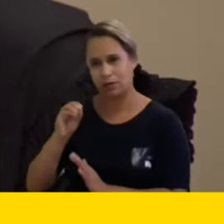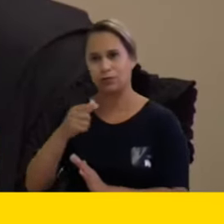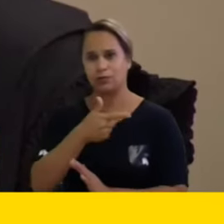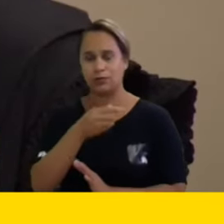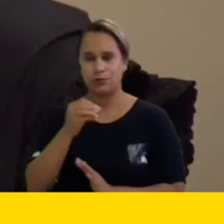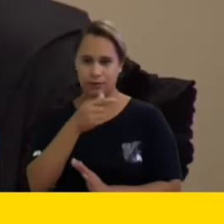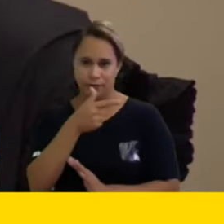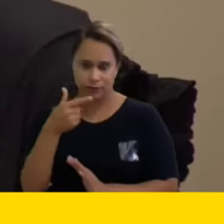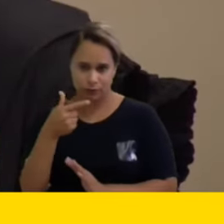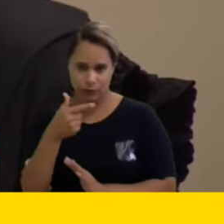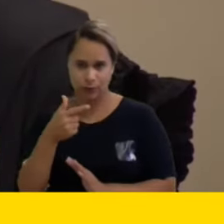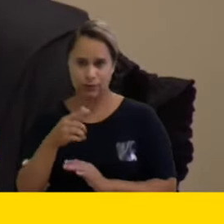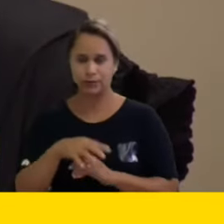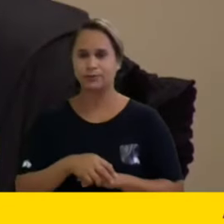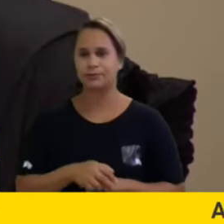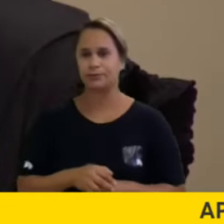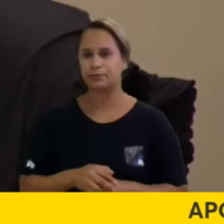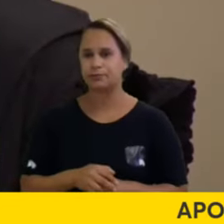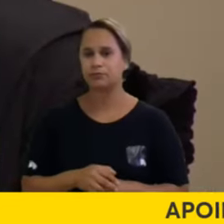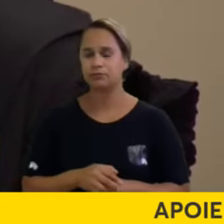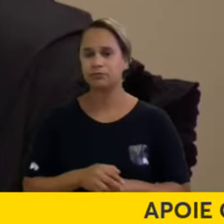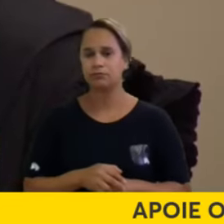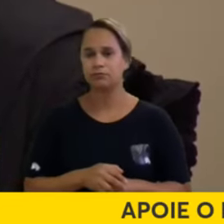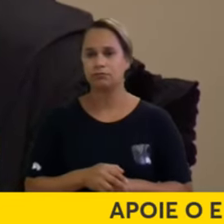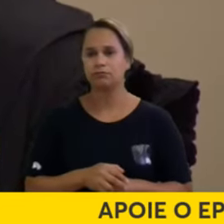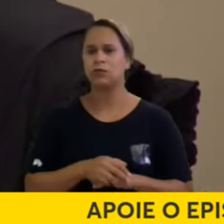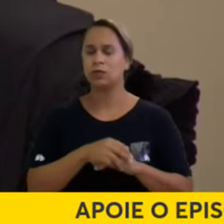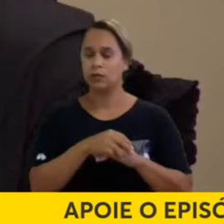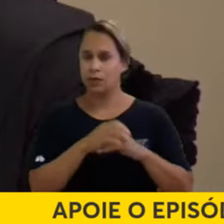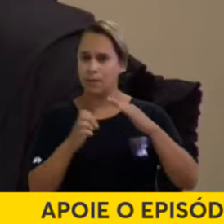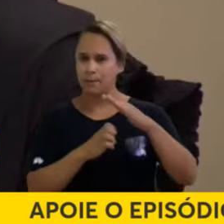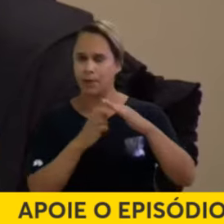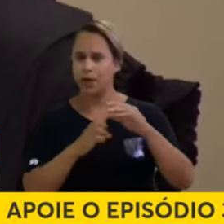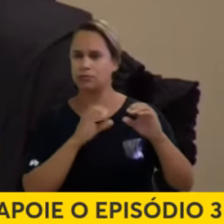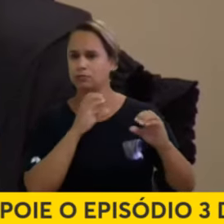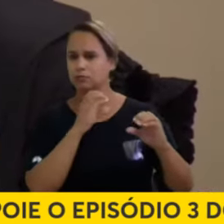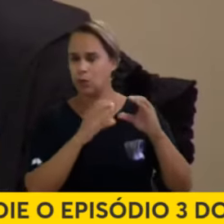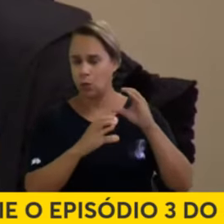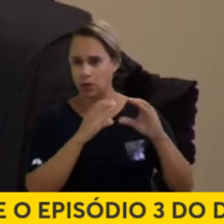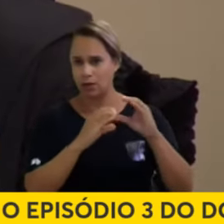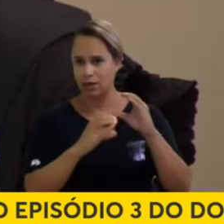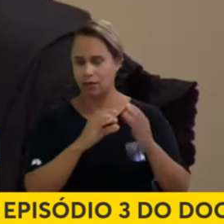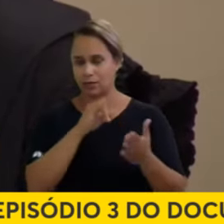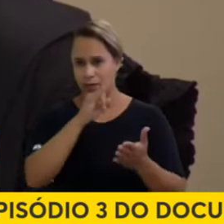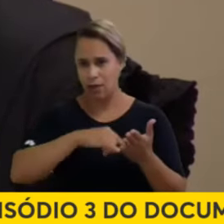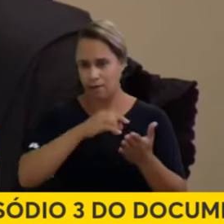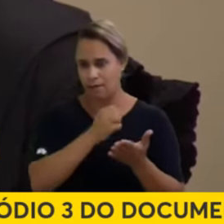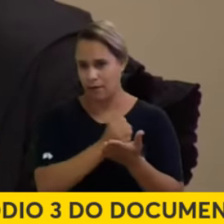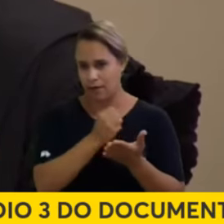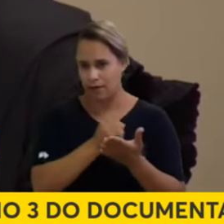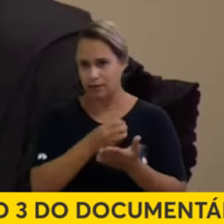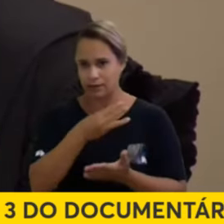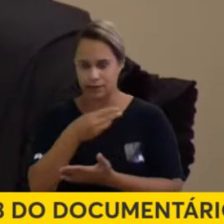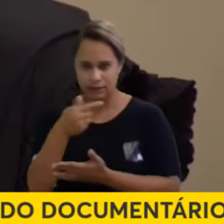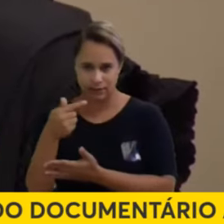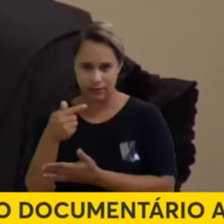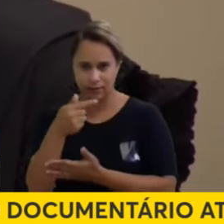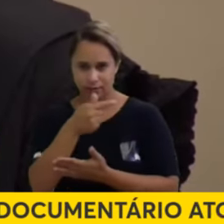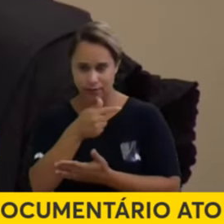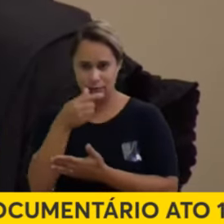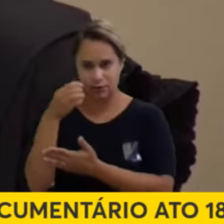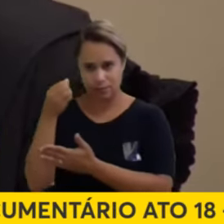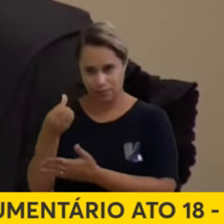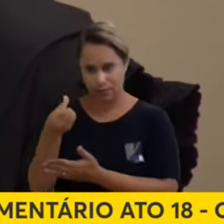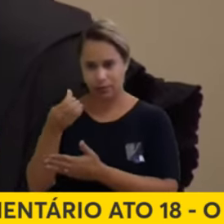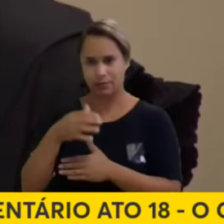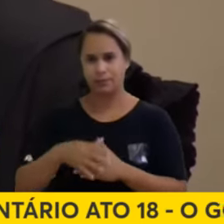atividades desenvolvidas pela empresa deliro comunicação atrelado à nota fiscal 3776 tal documento faz expressa menção